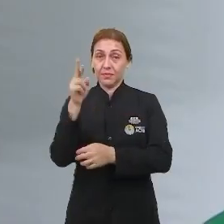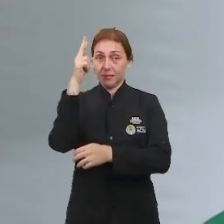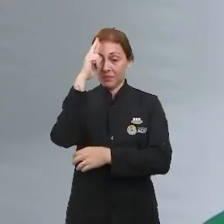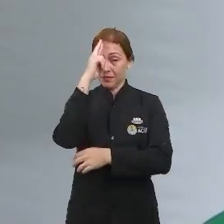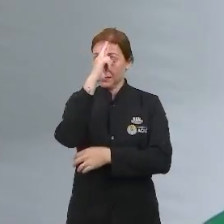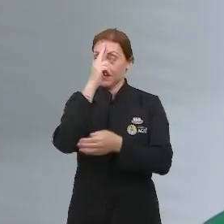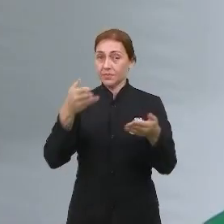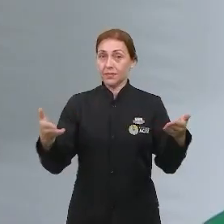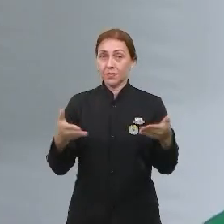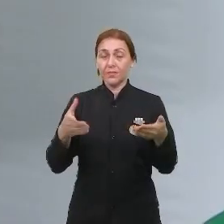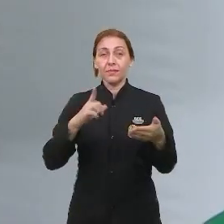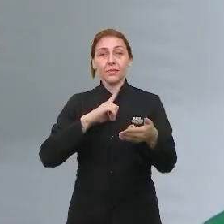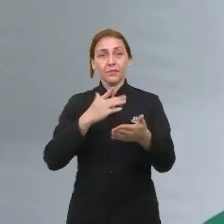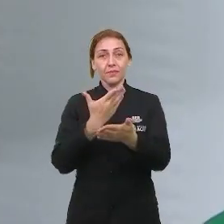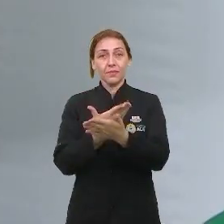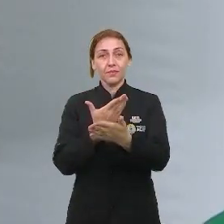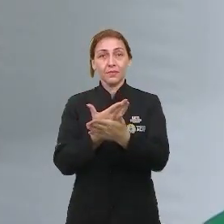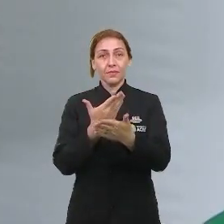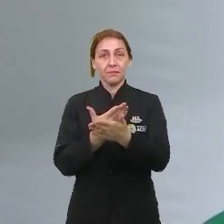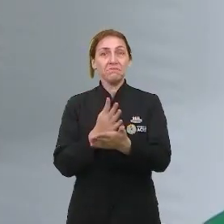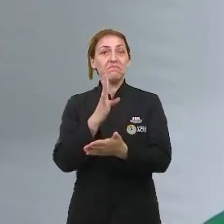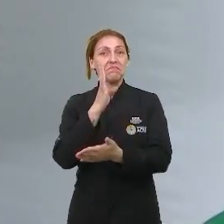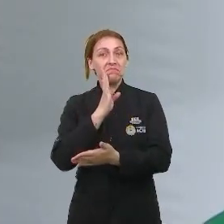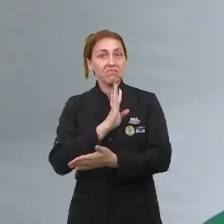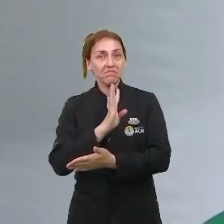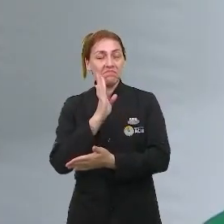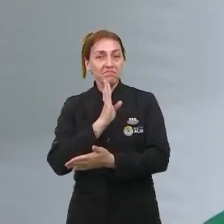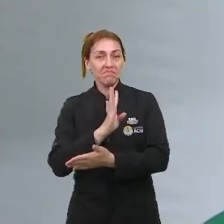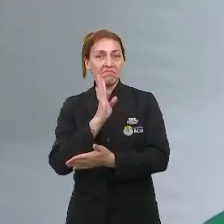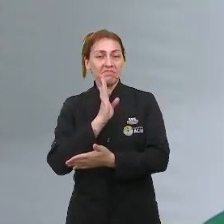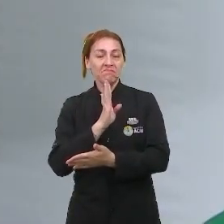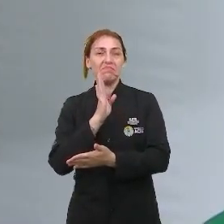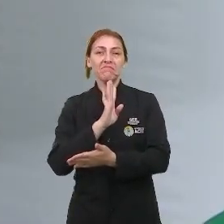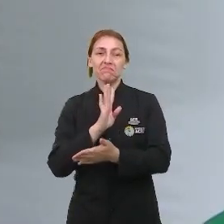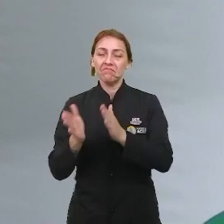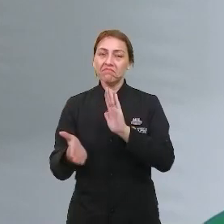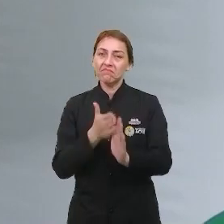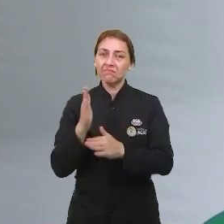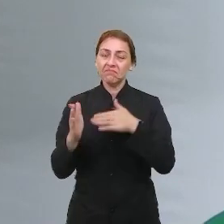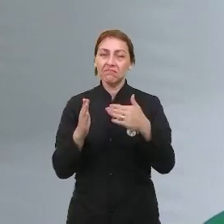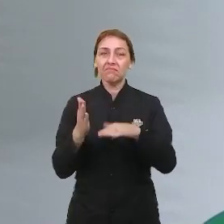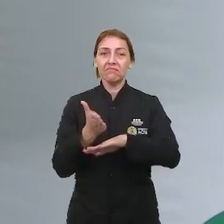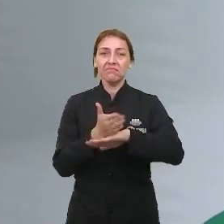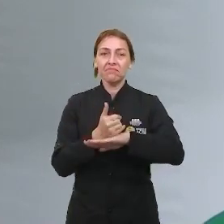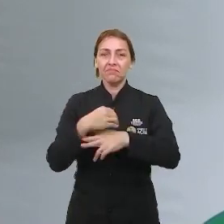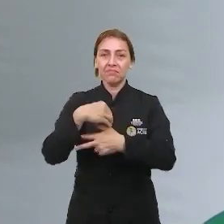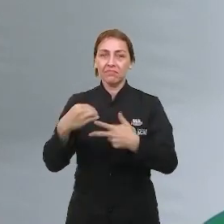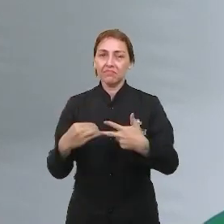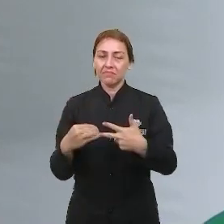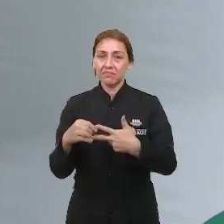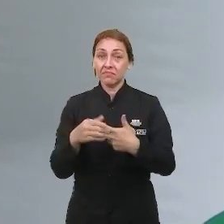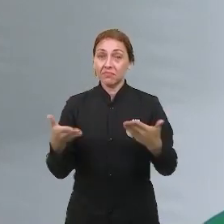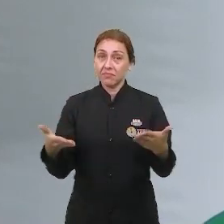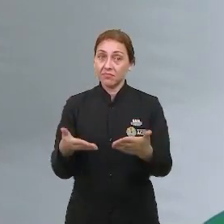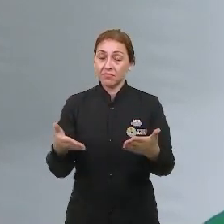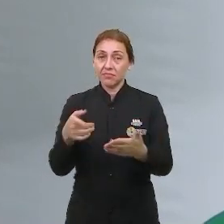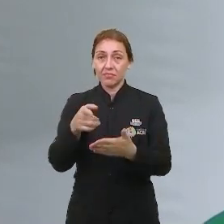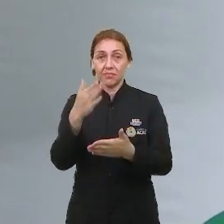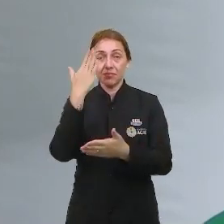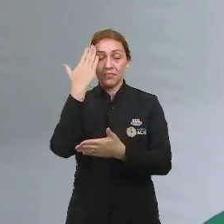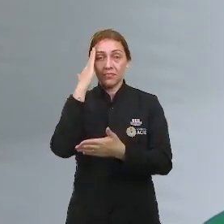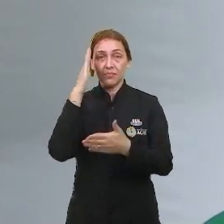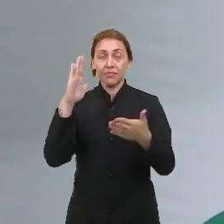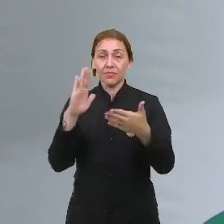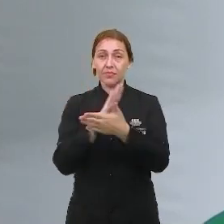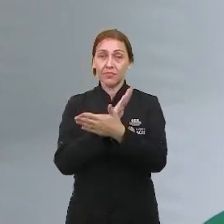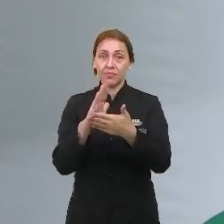nós temos uma aula legal demais aqui no nosso pré-ENEM. Hoje você vai entender